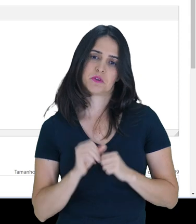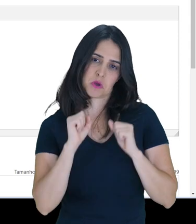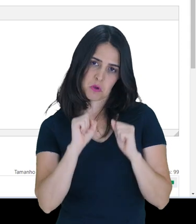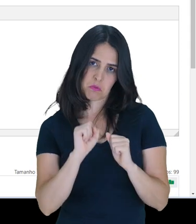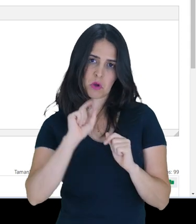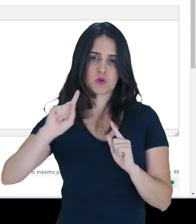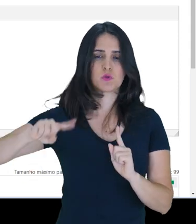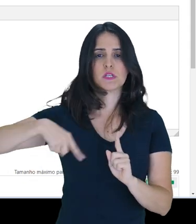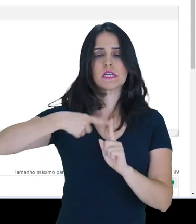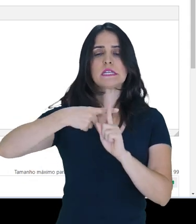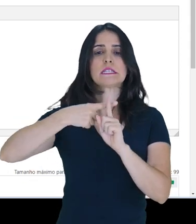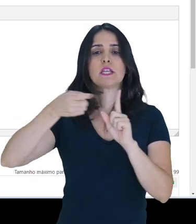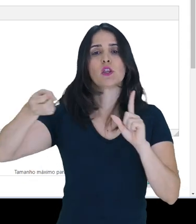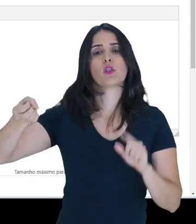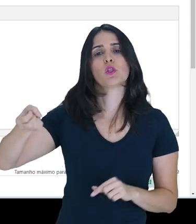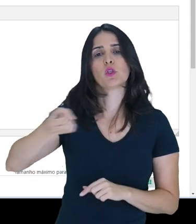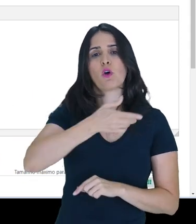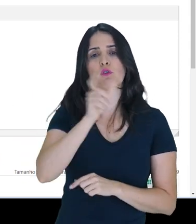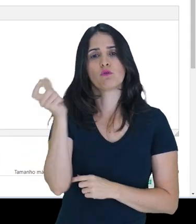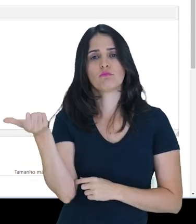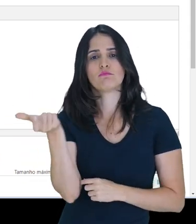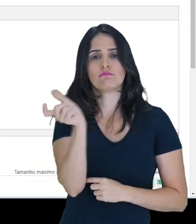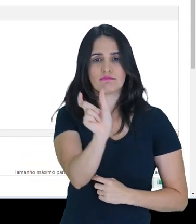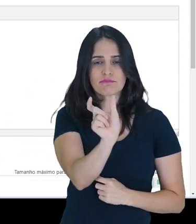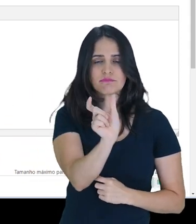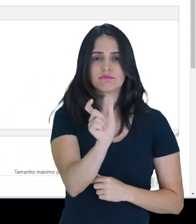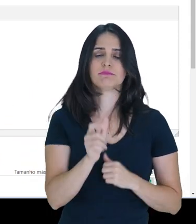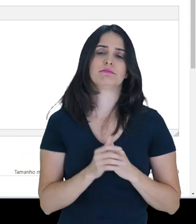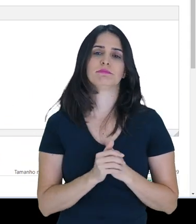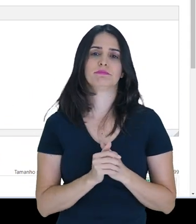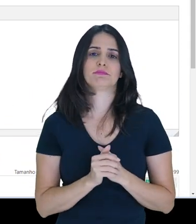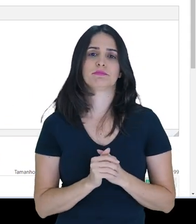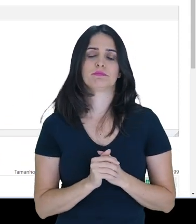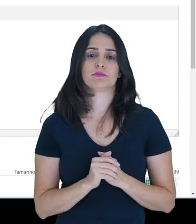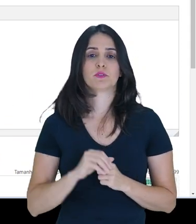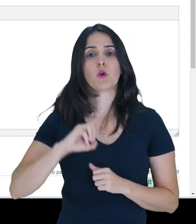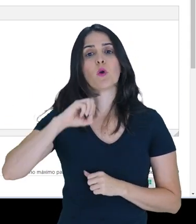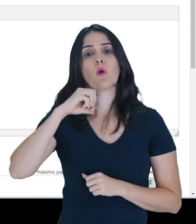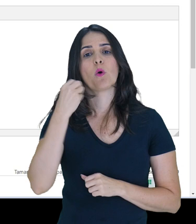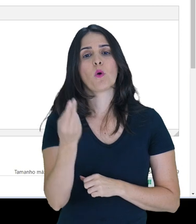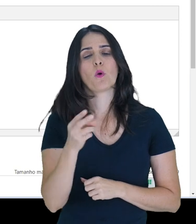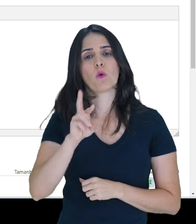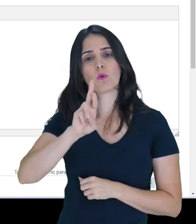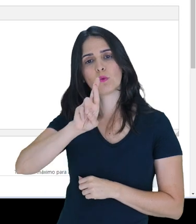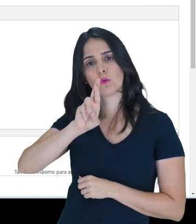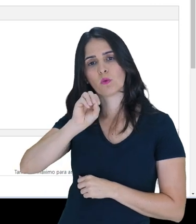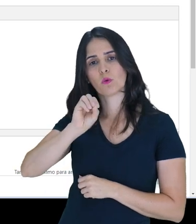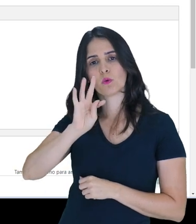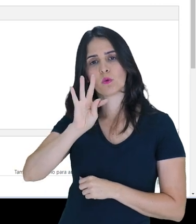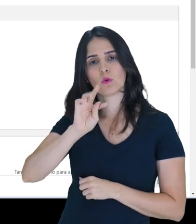item eu vou colocar por exemplo aqui o recurso rótulo